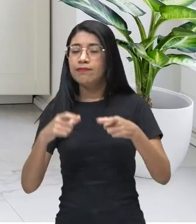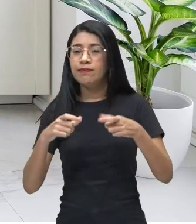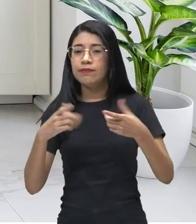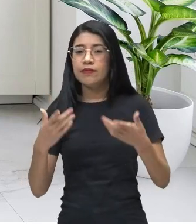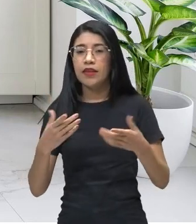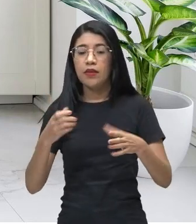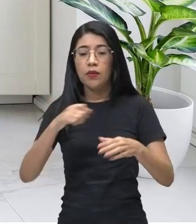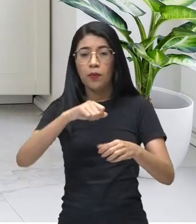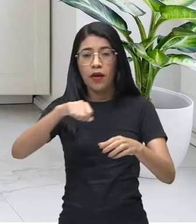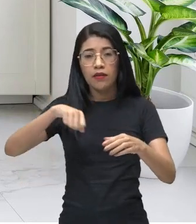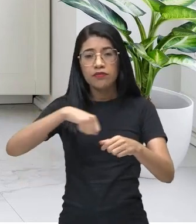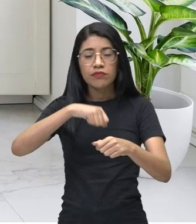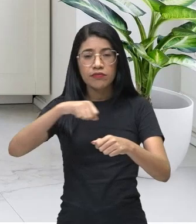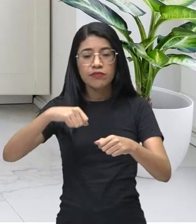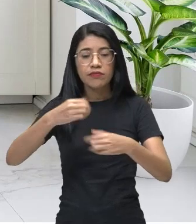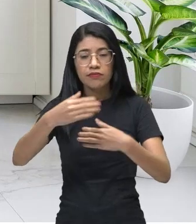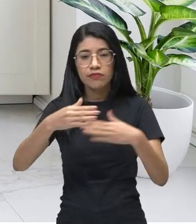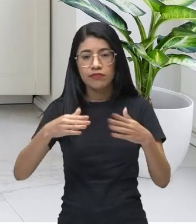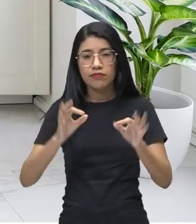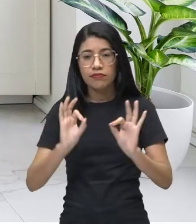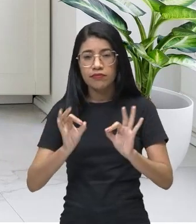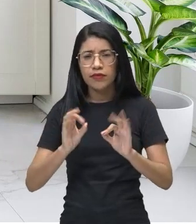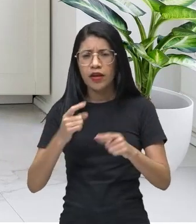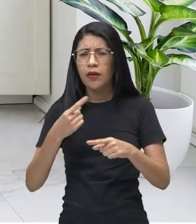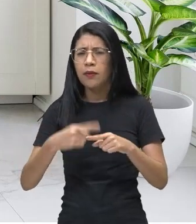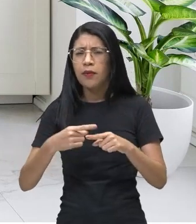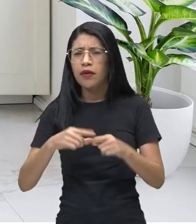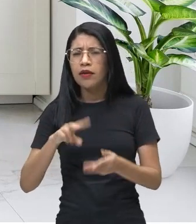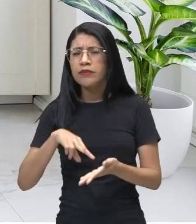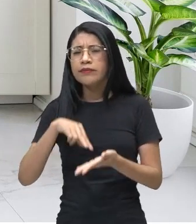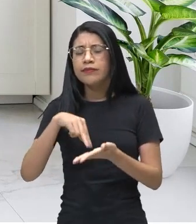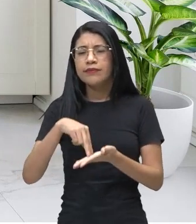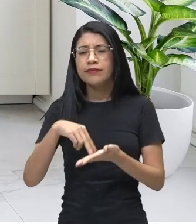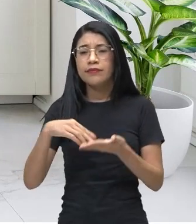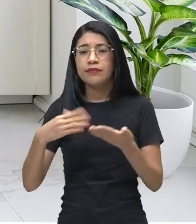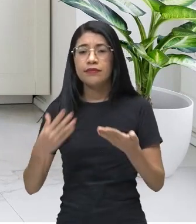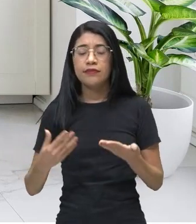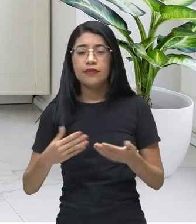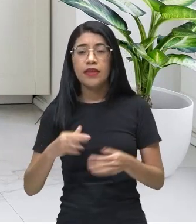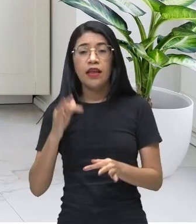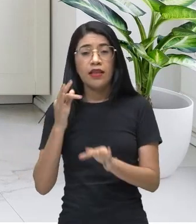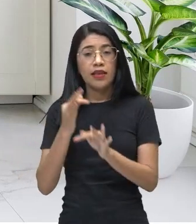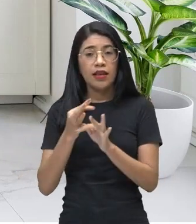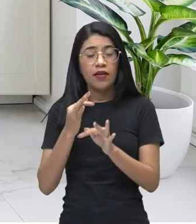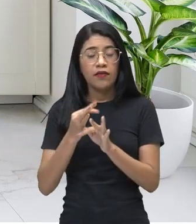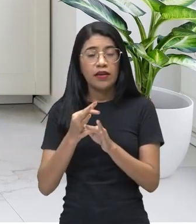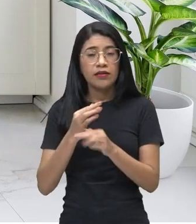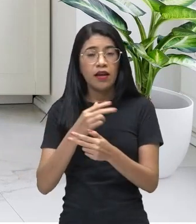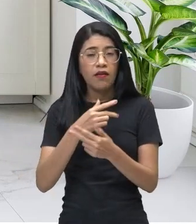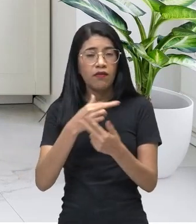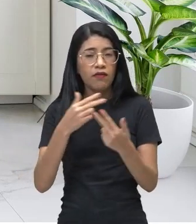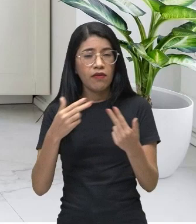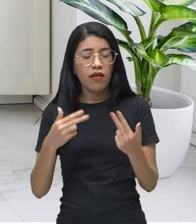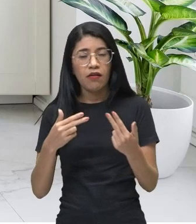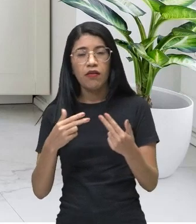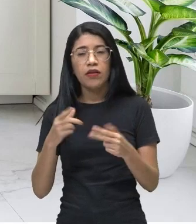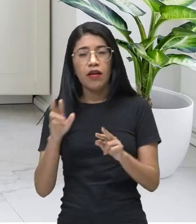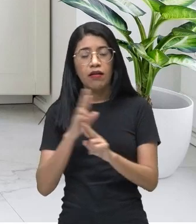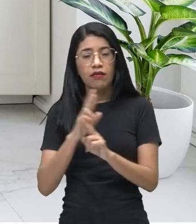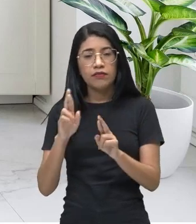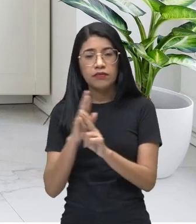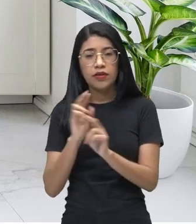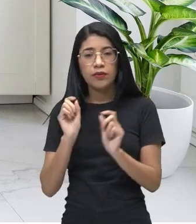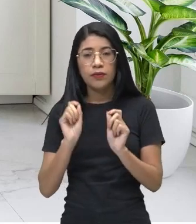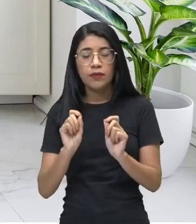uma cozinha. E por que eu estou na cozinha? É porque em física, muitas coisas que estão